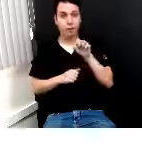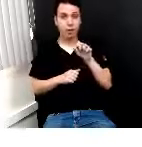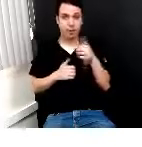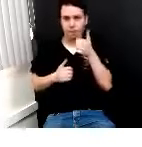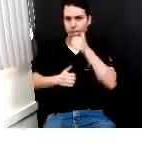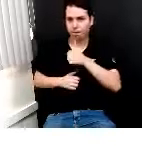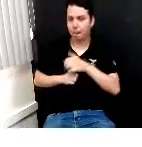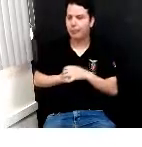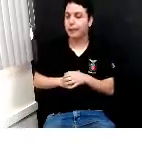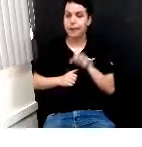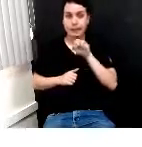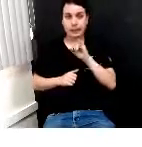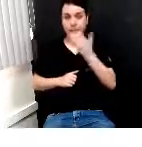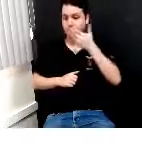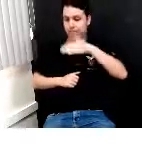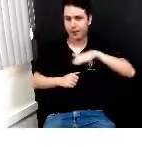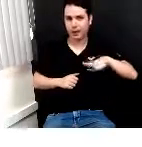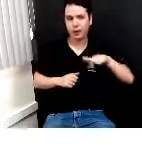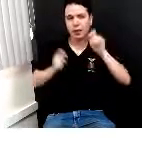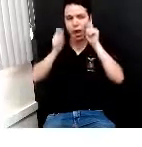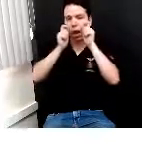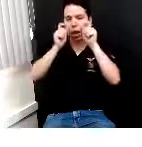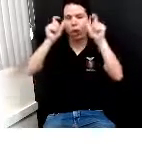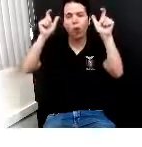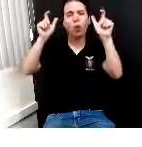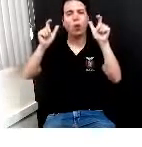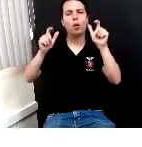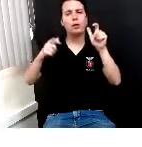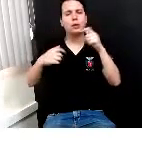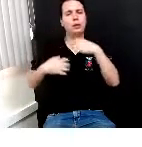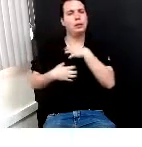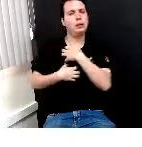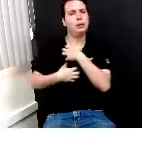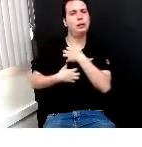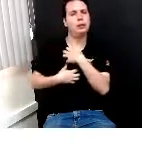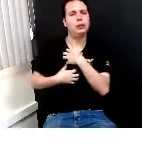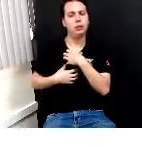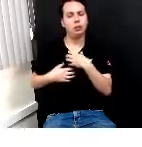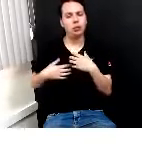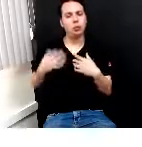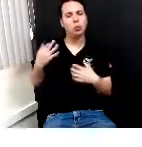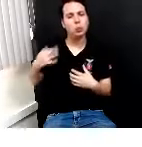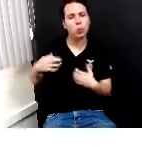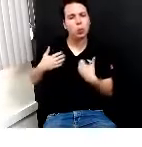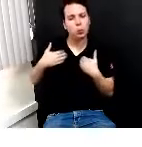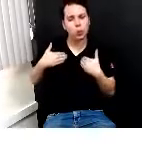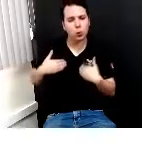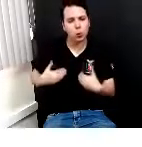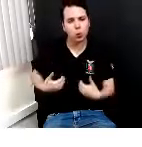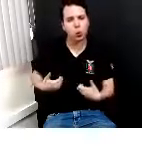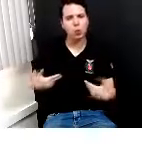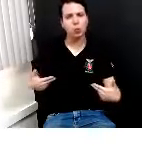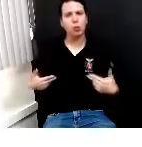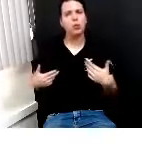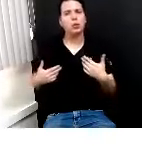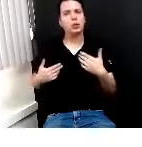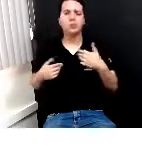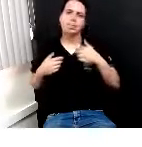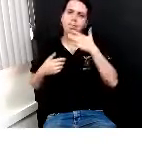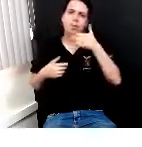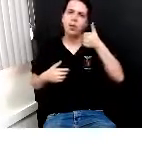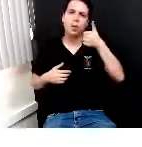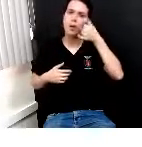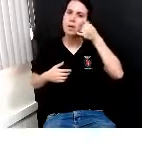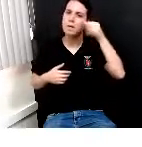febre, tosse, mal-estar, dor no corpo, ela não deve ser encaminhada para a escola. Os pais devem levá-la para a unidade de saúde